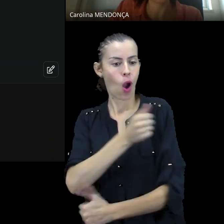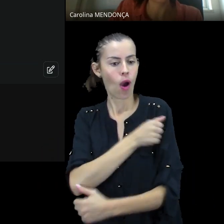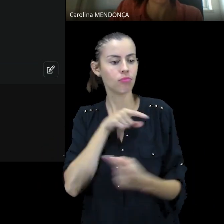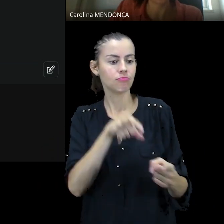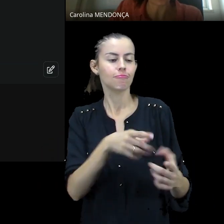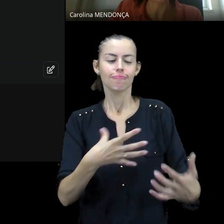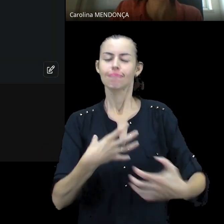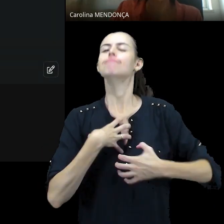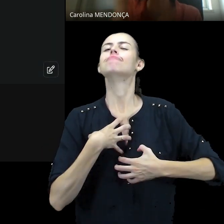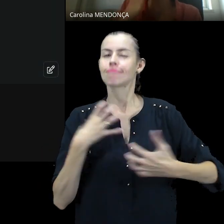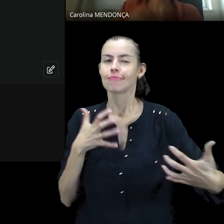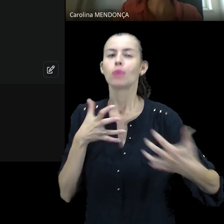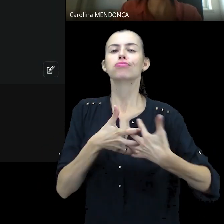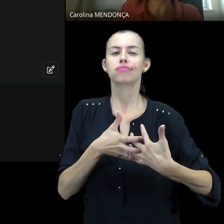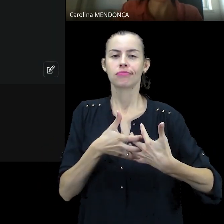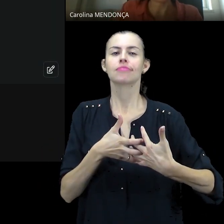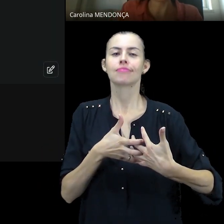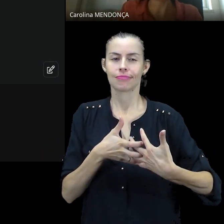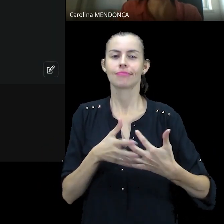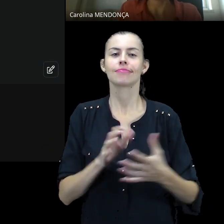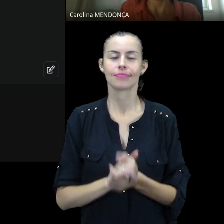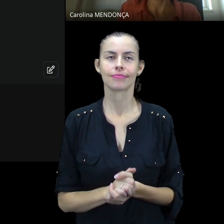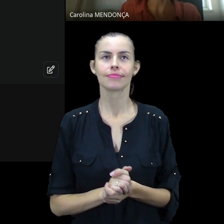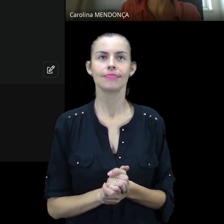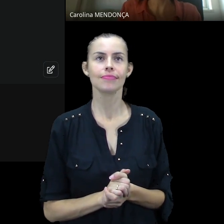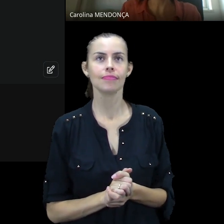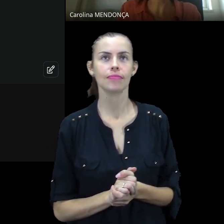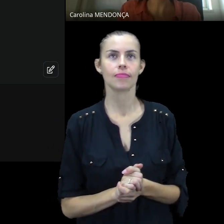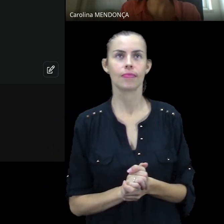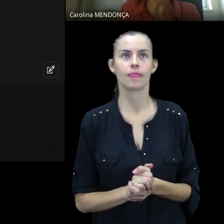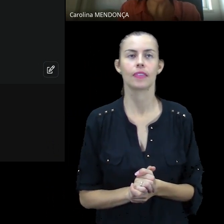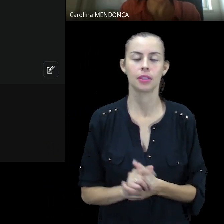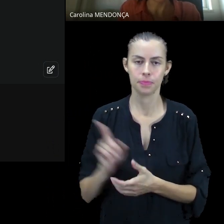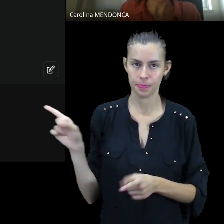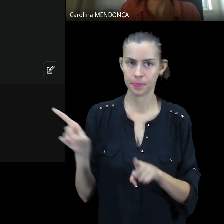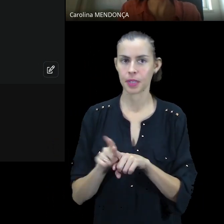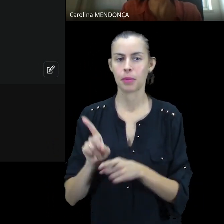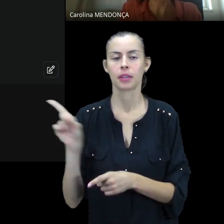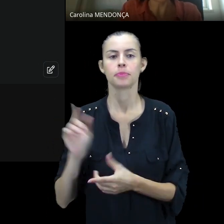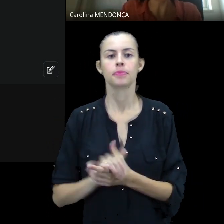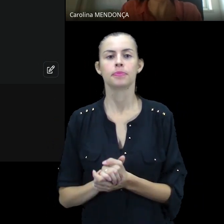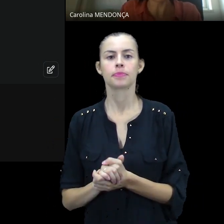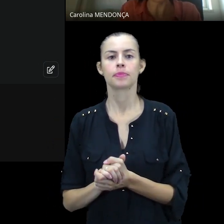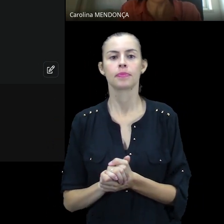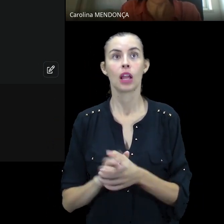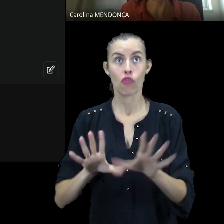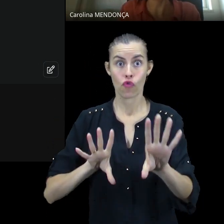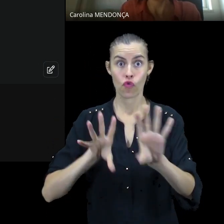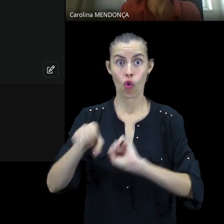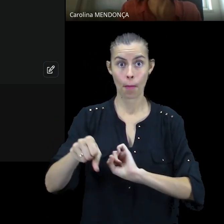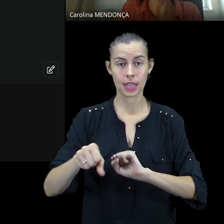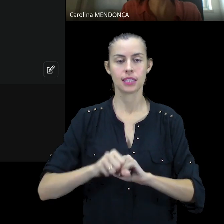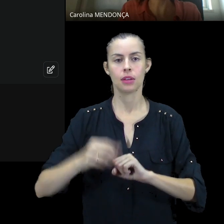de componentes curriculares. Então, o Conselho Acadêmico abriu uma consulta aberta aos colegiados e aos